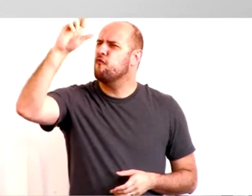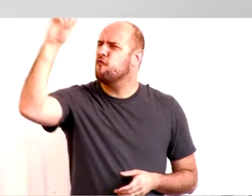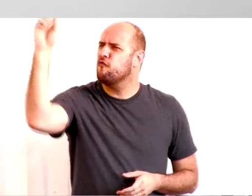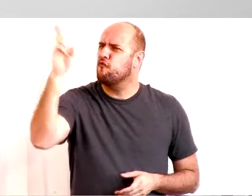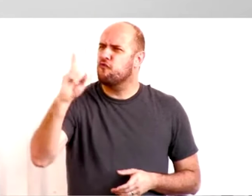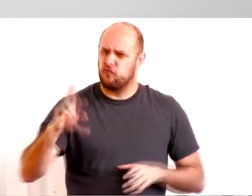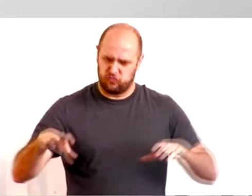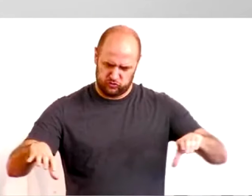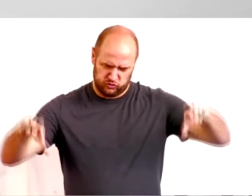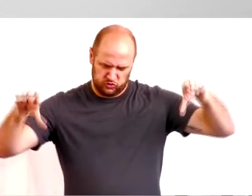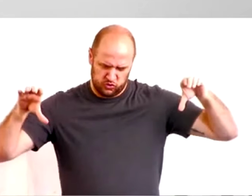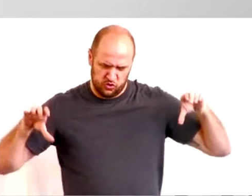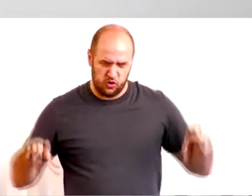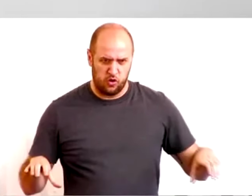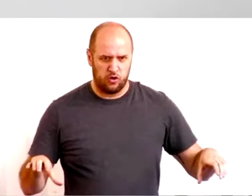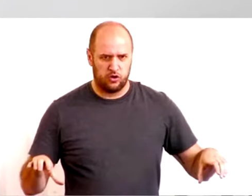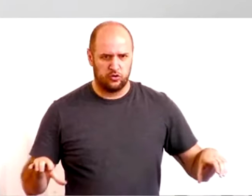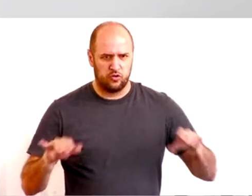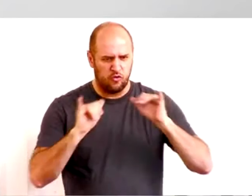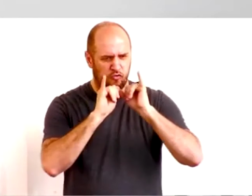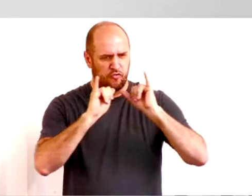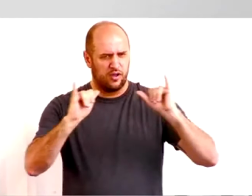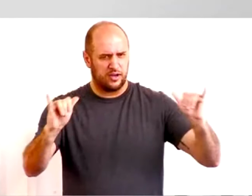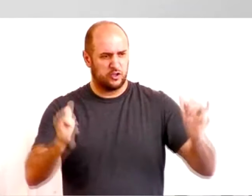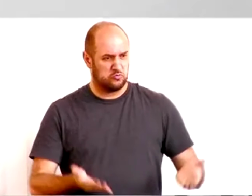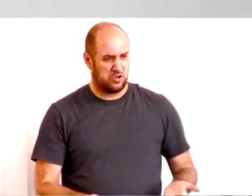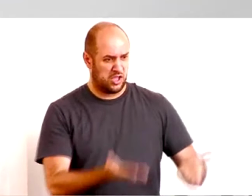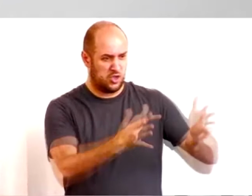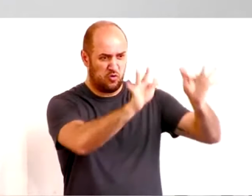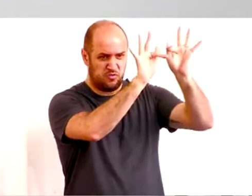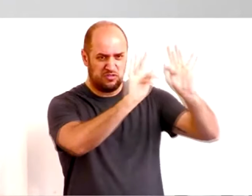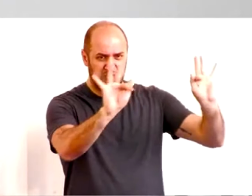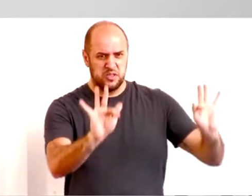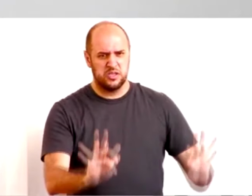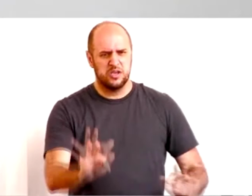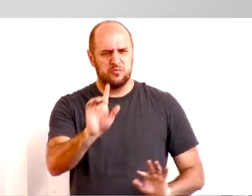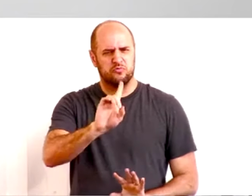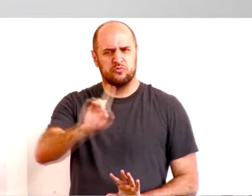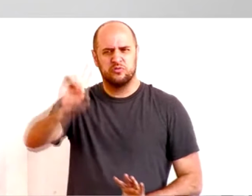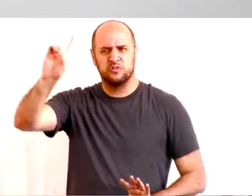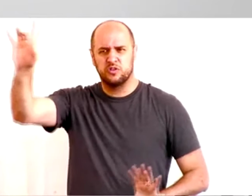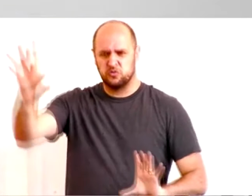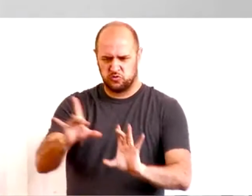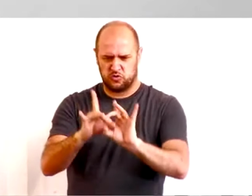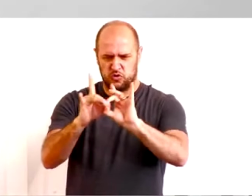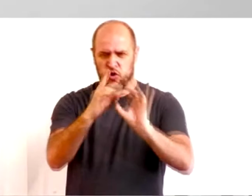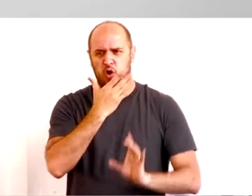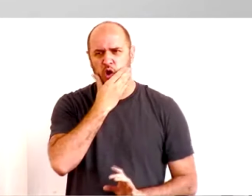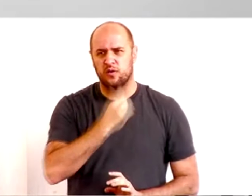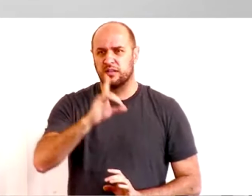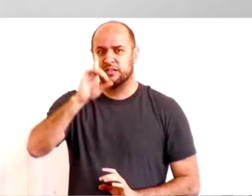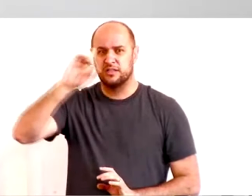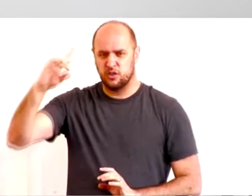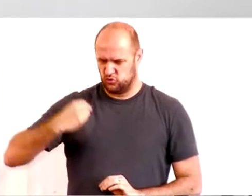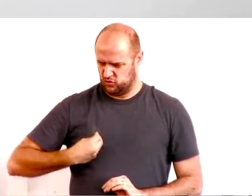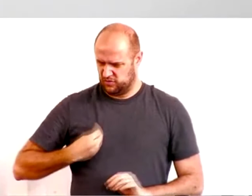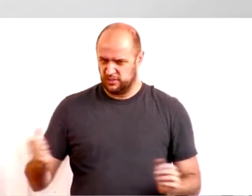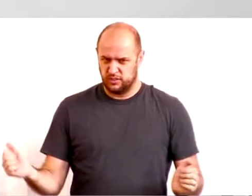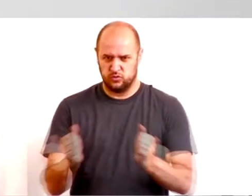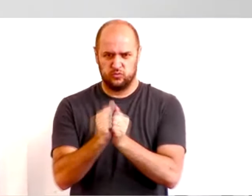e dizia: eis o tabernáculo de Deus com os homens, Deus habitará com eles, eles